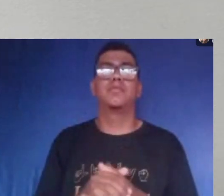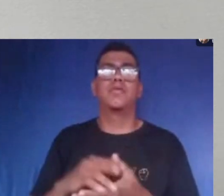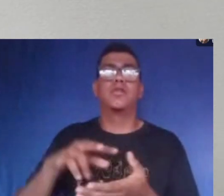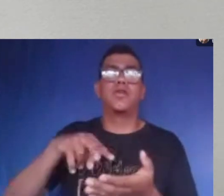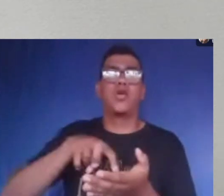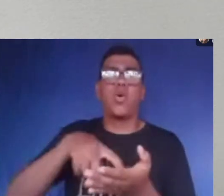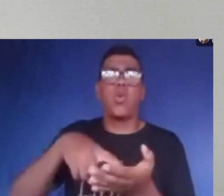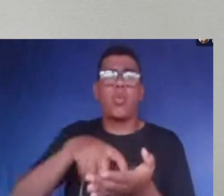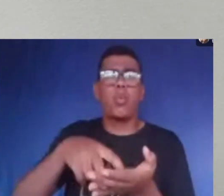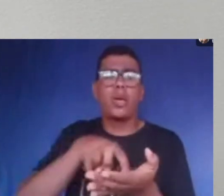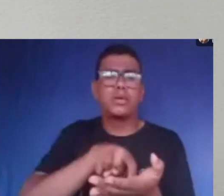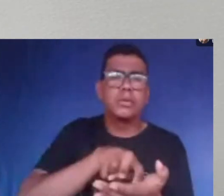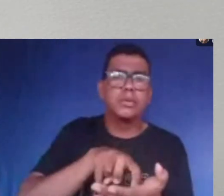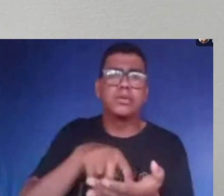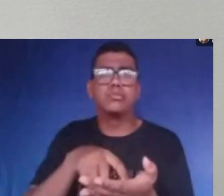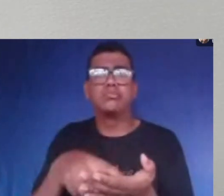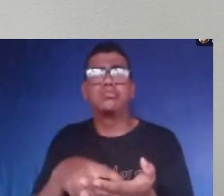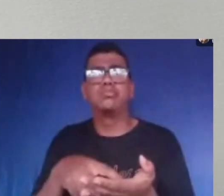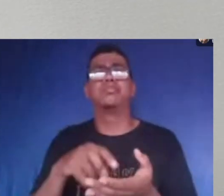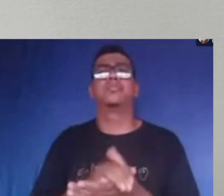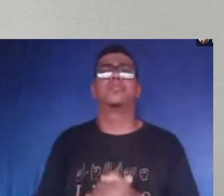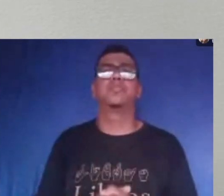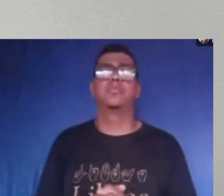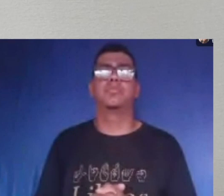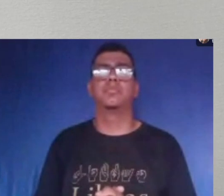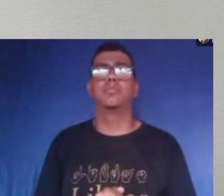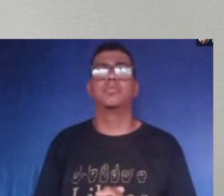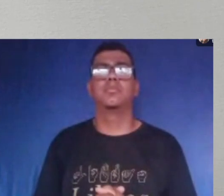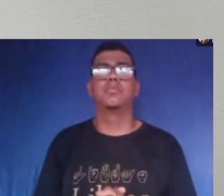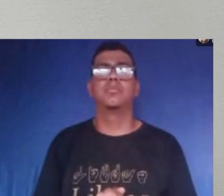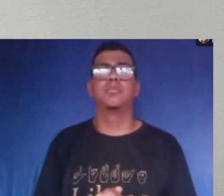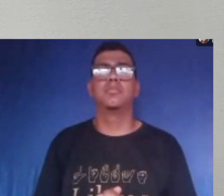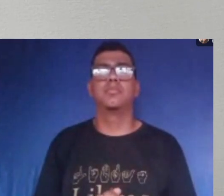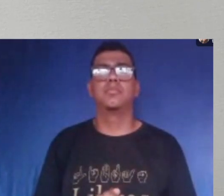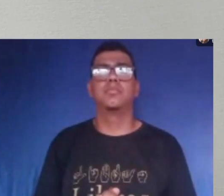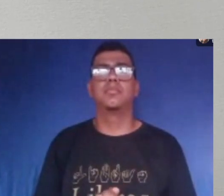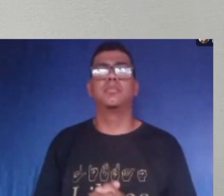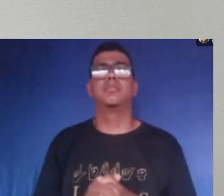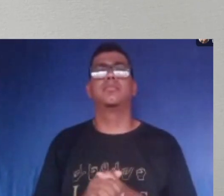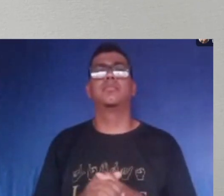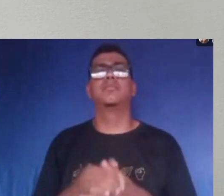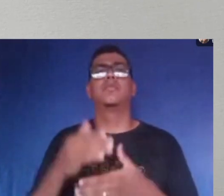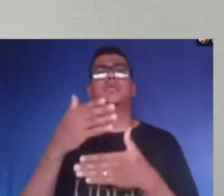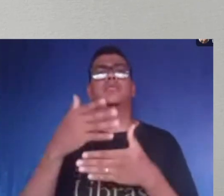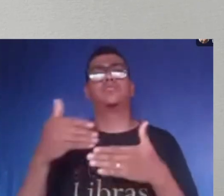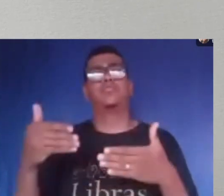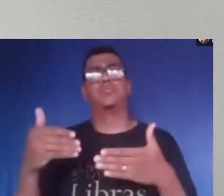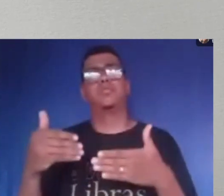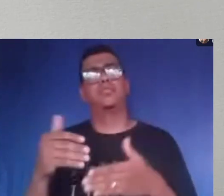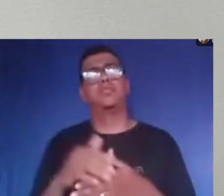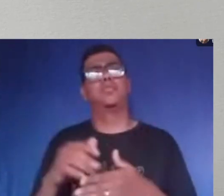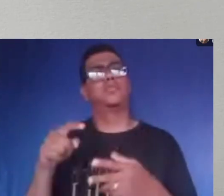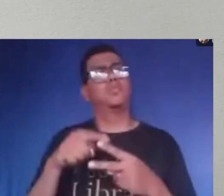Deus, que nós tem que agir por meio de nós. Não é nosso poder, mas é o poder de Deus. Nós devemos orar para que Deus ele nos use